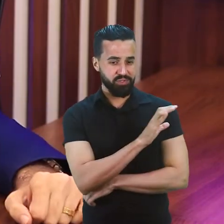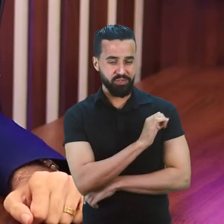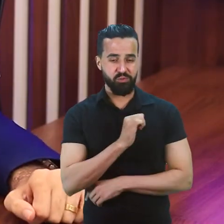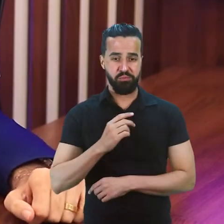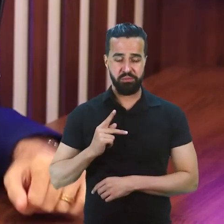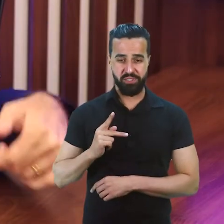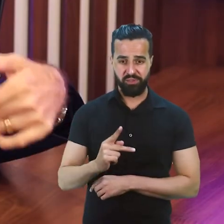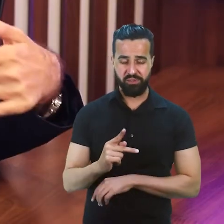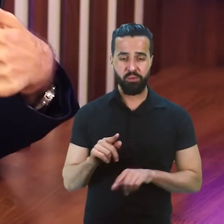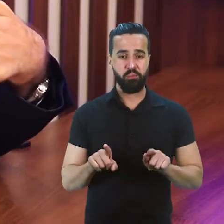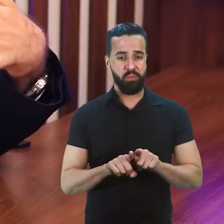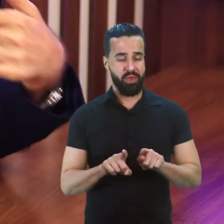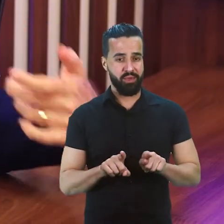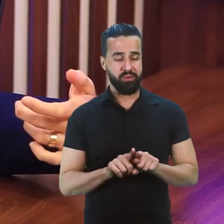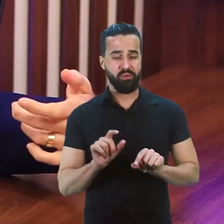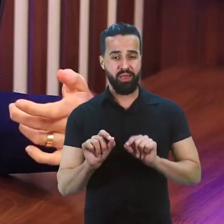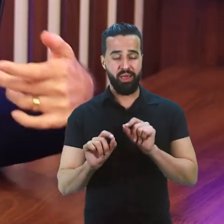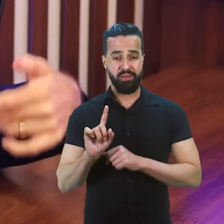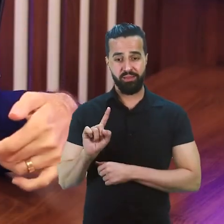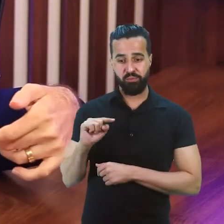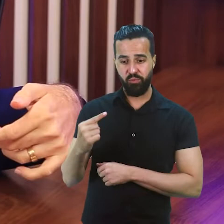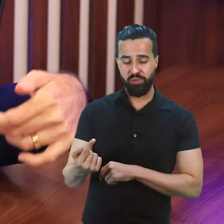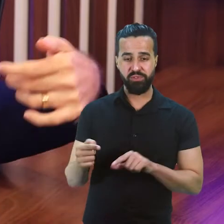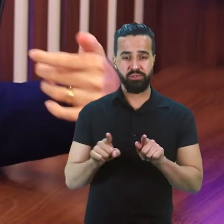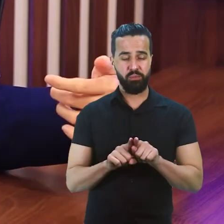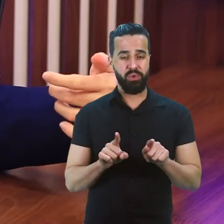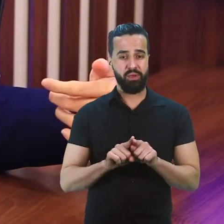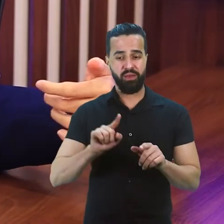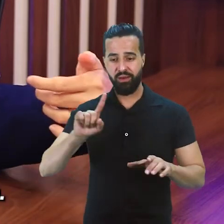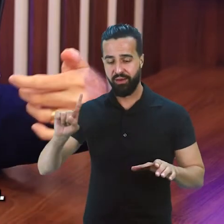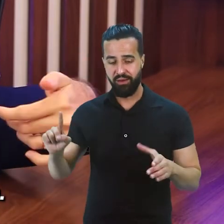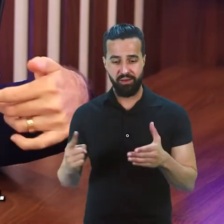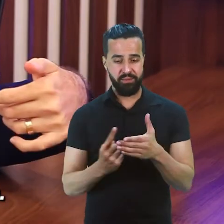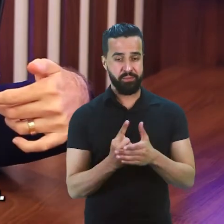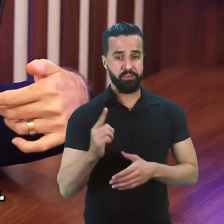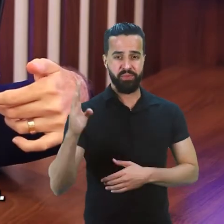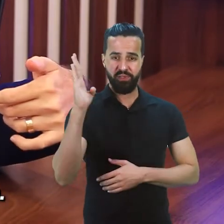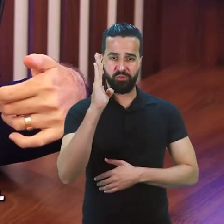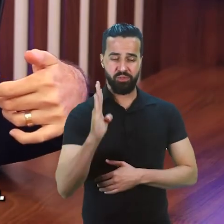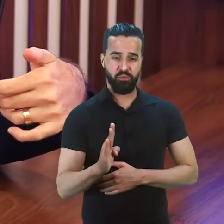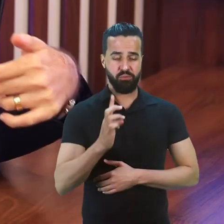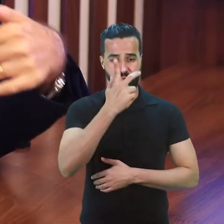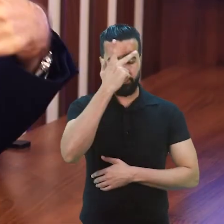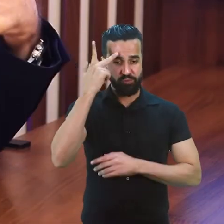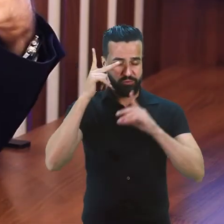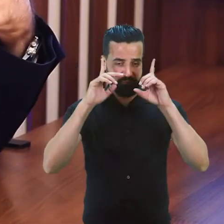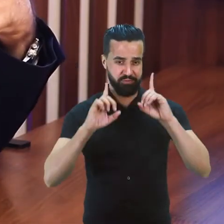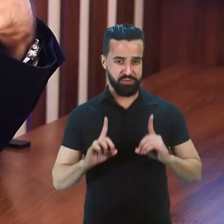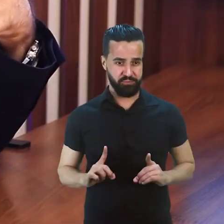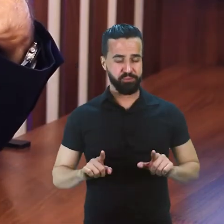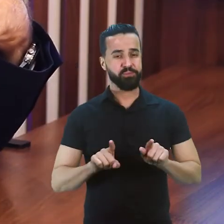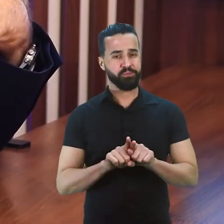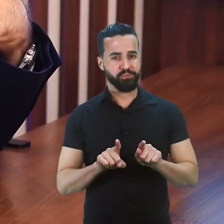conselho, né? Depois fui participar como membro na Comissão Nacional dos Direitos da Pessoa com Deficiência,